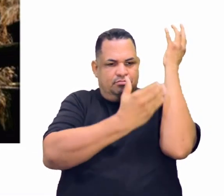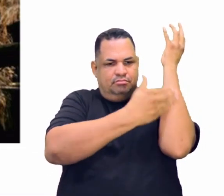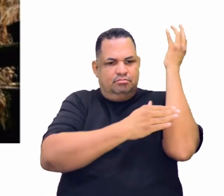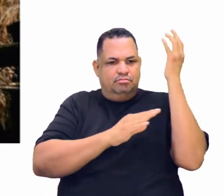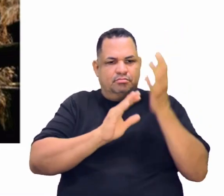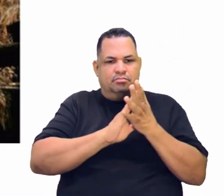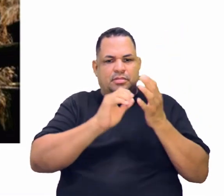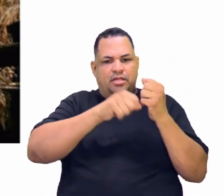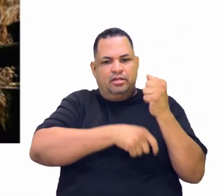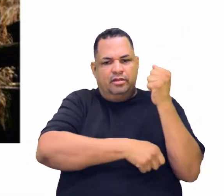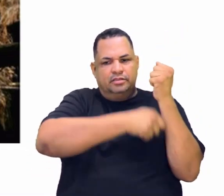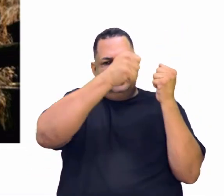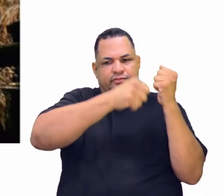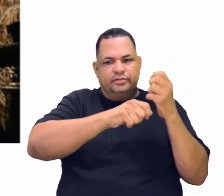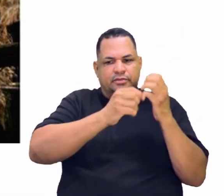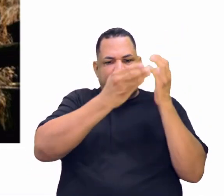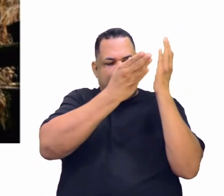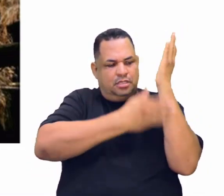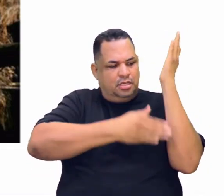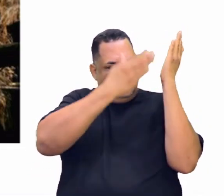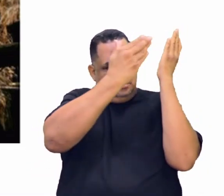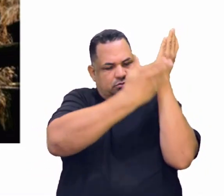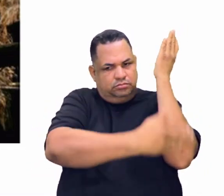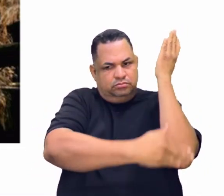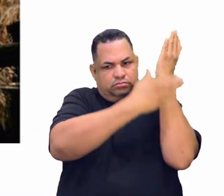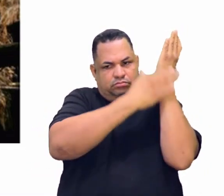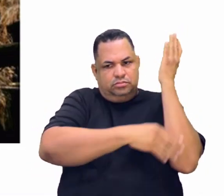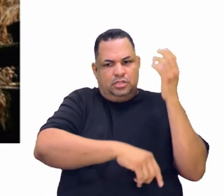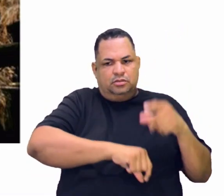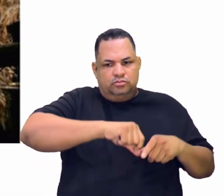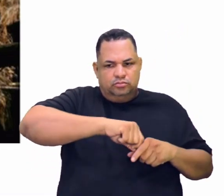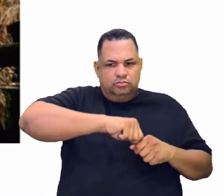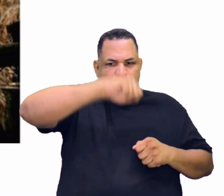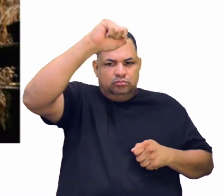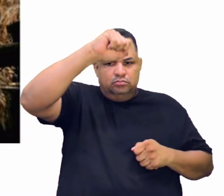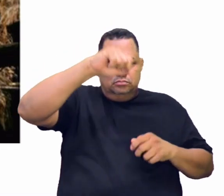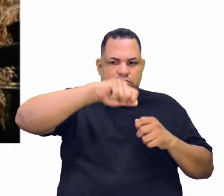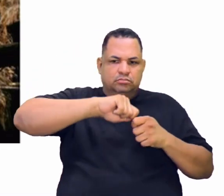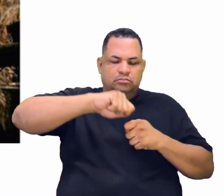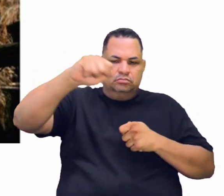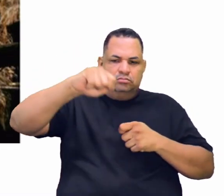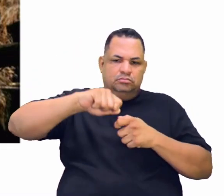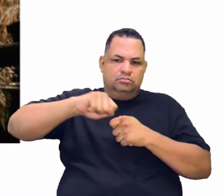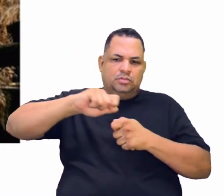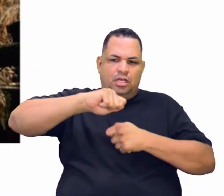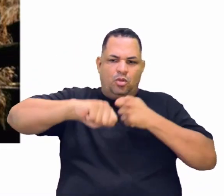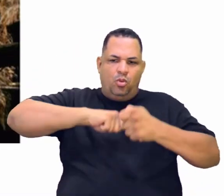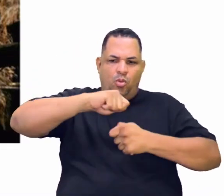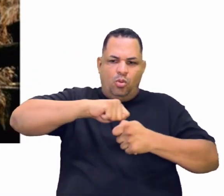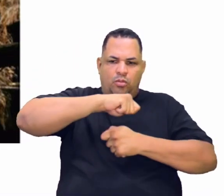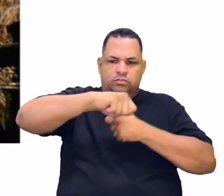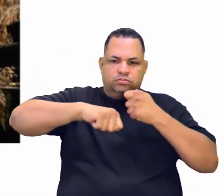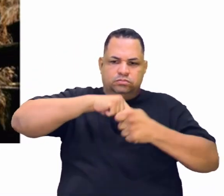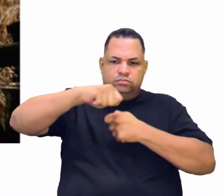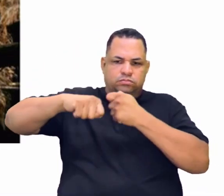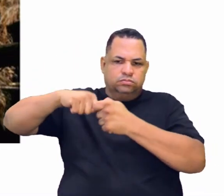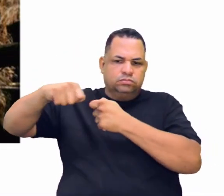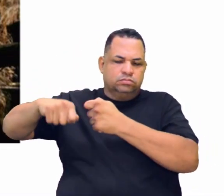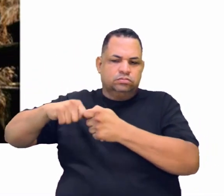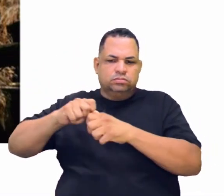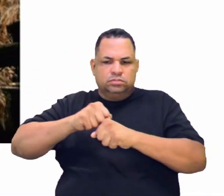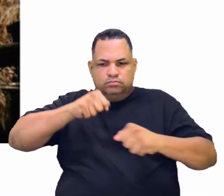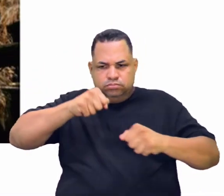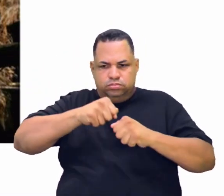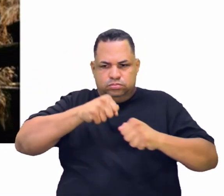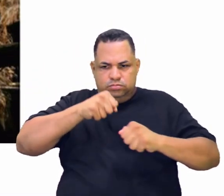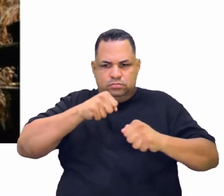Envira. Eles pegam a casca da madeira, a envira, e eles fazem de corda. E é muito